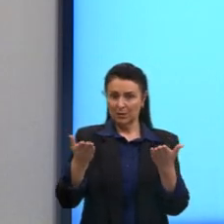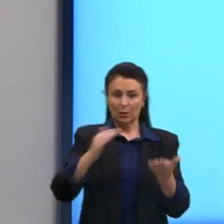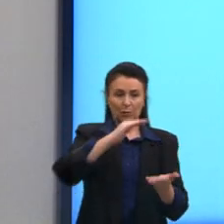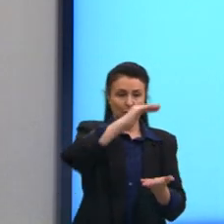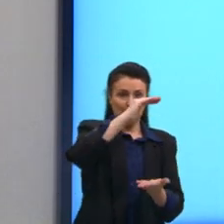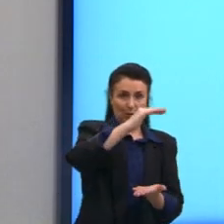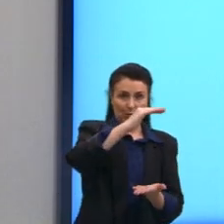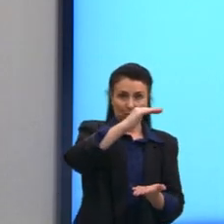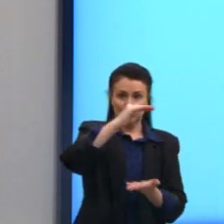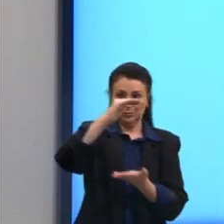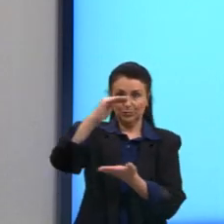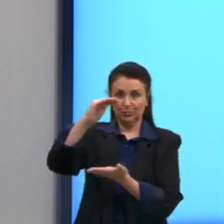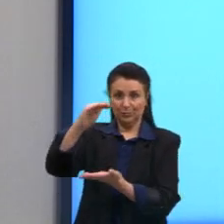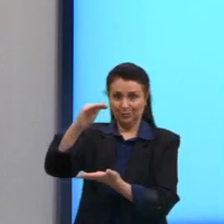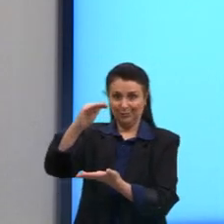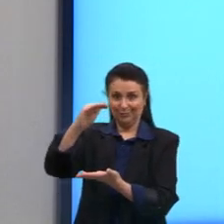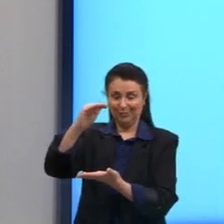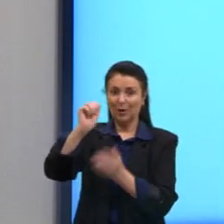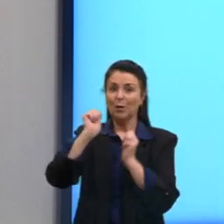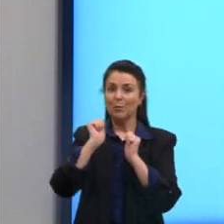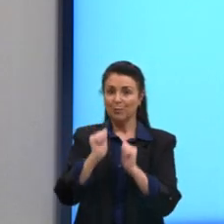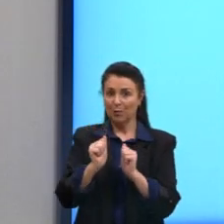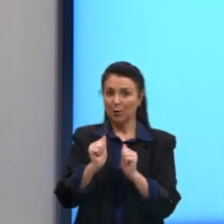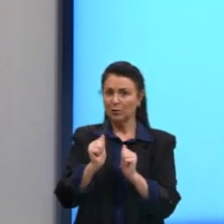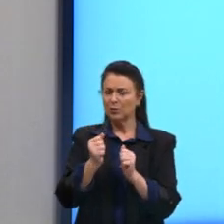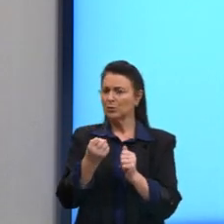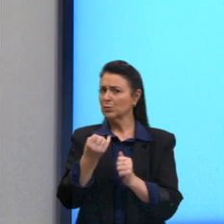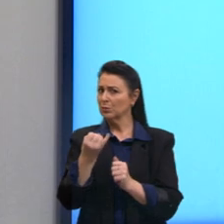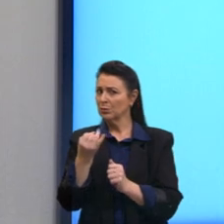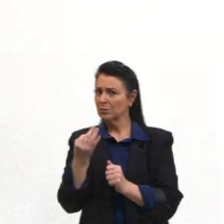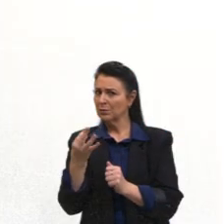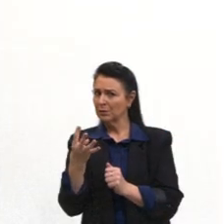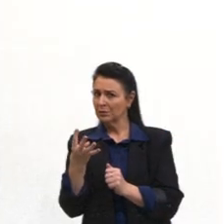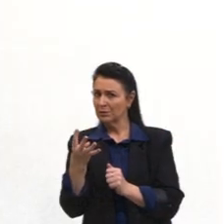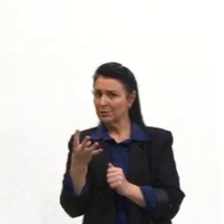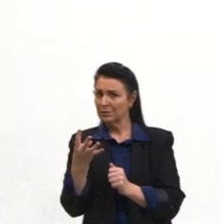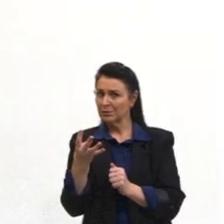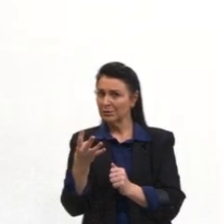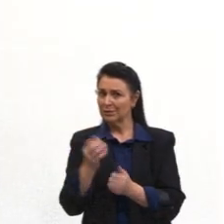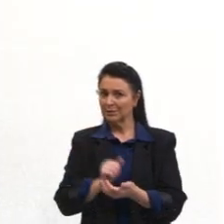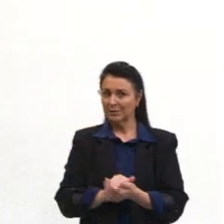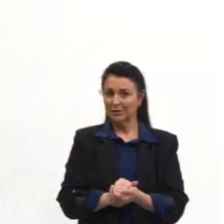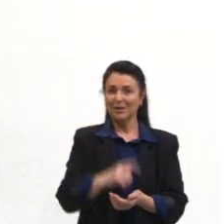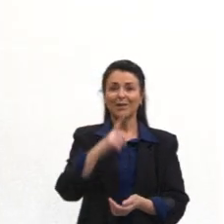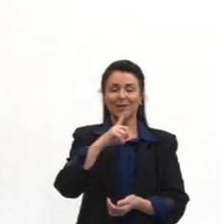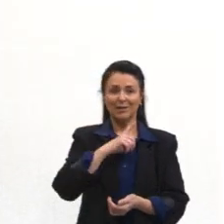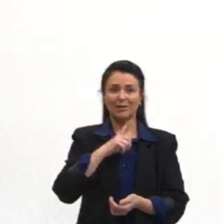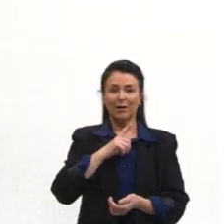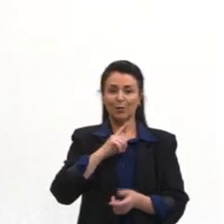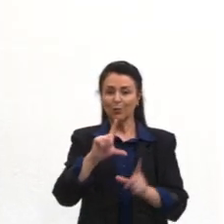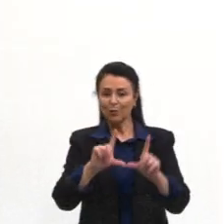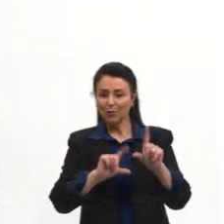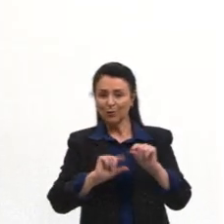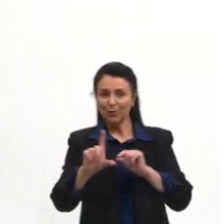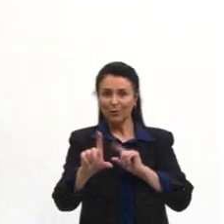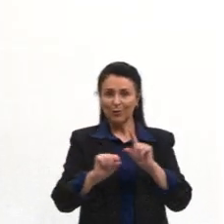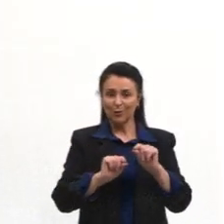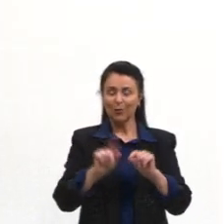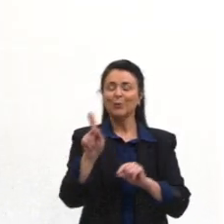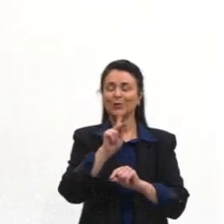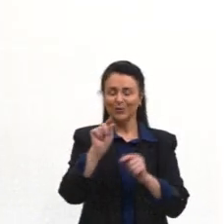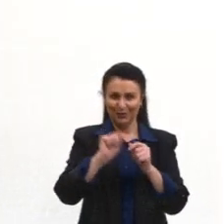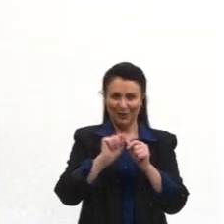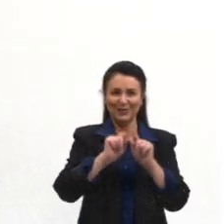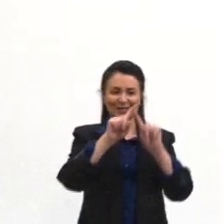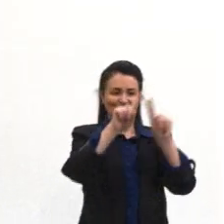pacotes os pacotes podem ser feitos são de vem aqui existe uma algumas opções eu vou voltar para o quadro